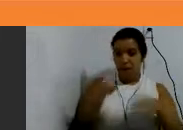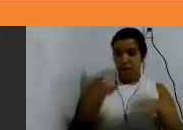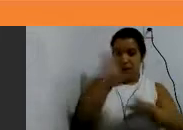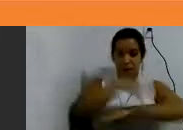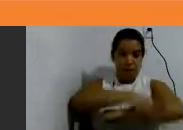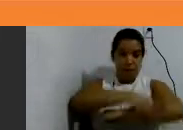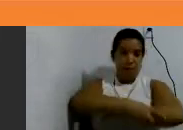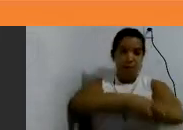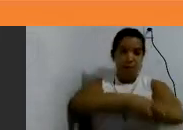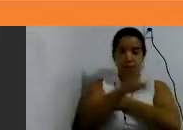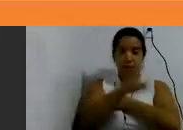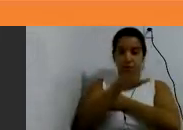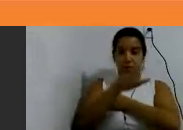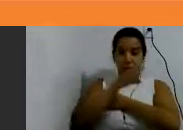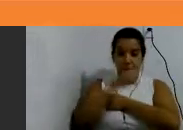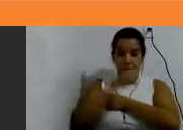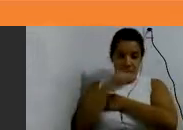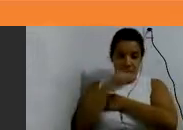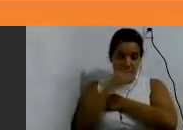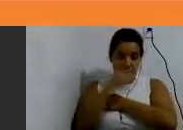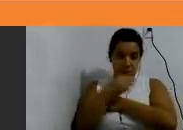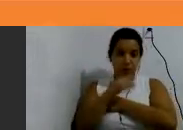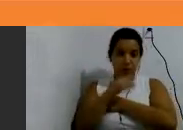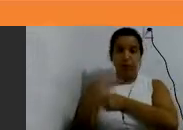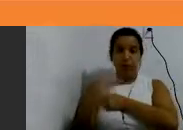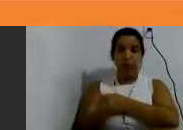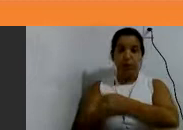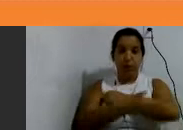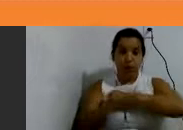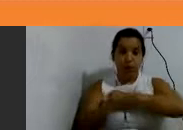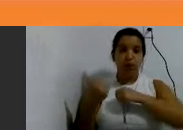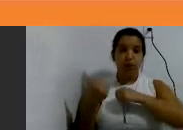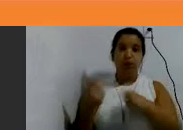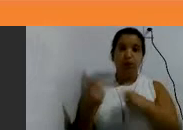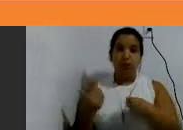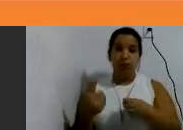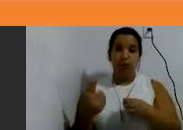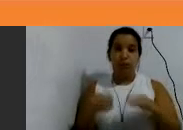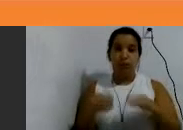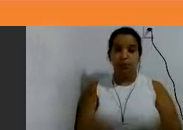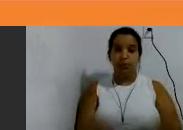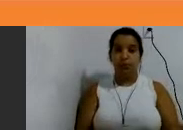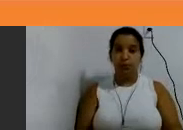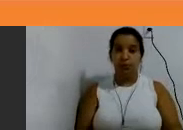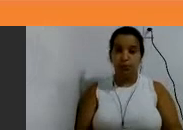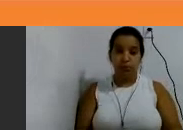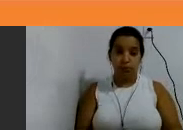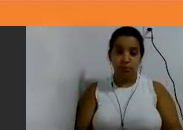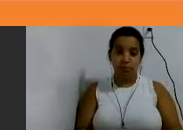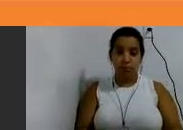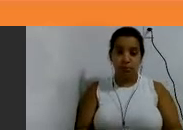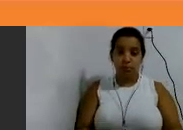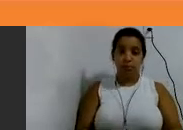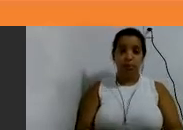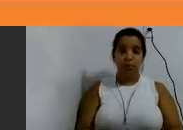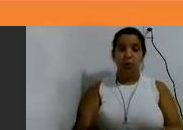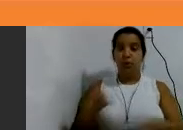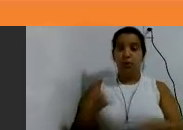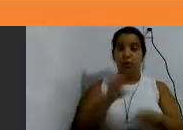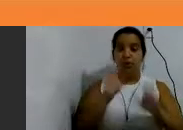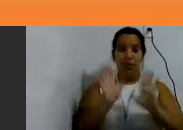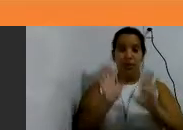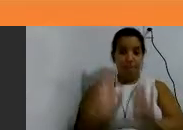por 30 minutos. Depois, a gente vai retirar essa caixinha e vai deixar esse inseto